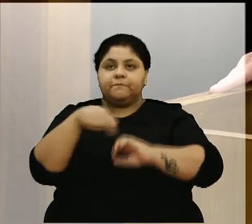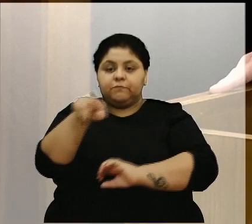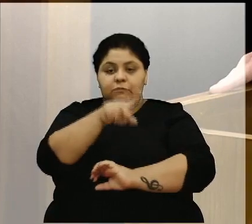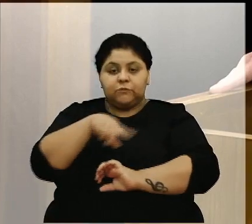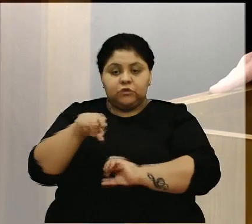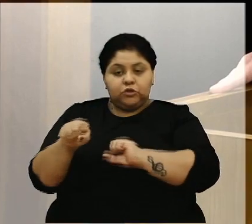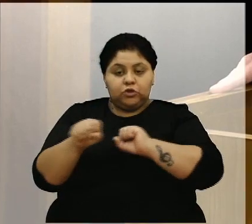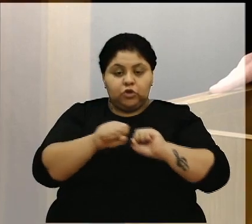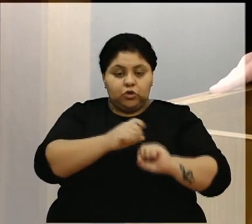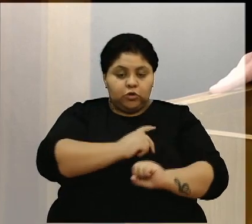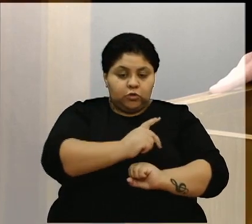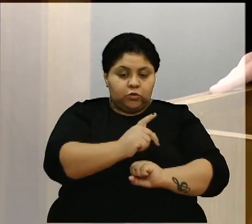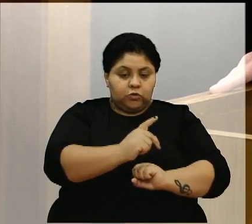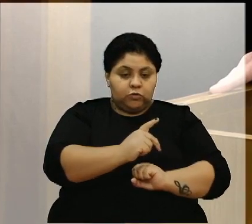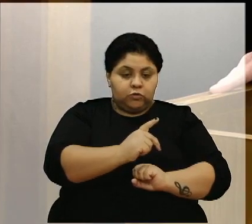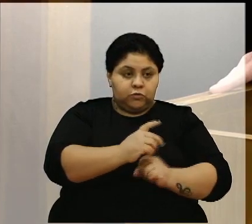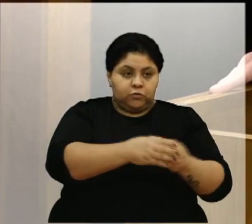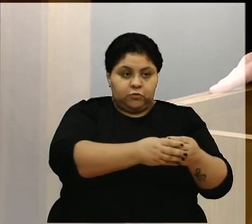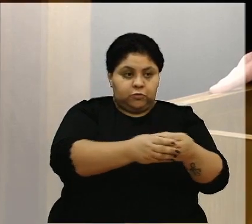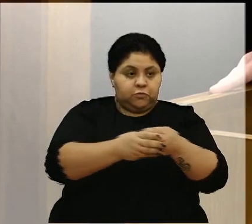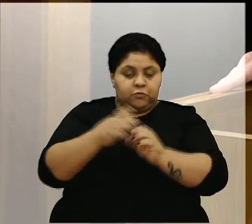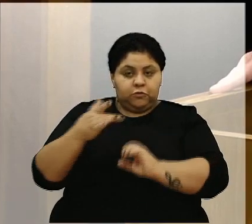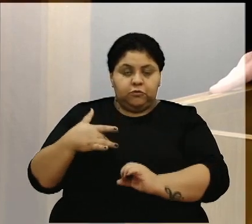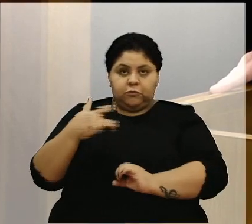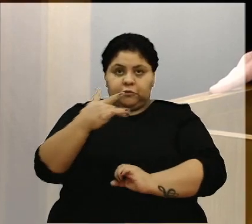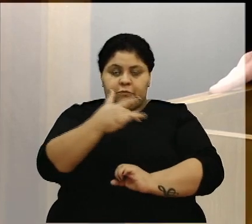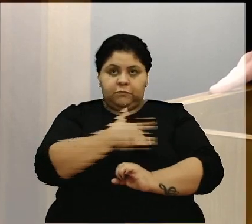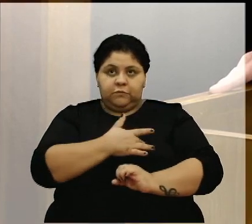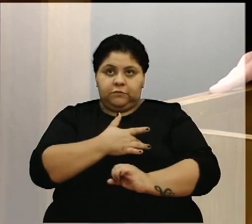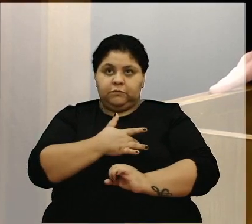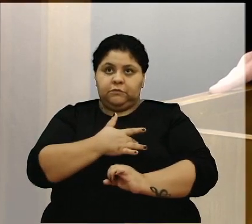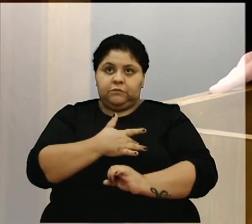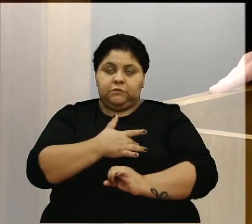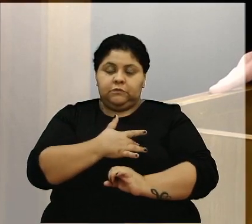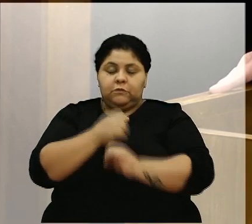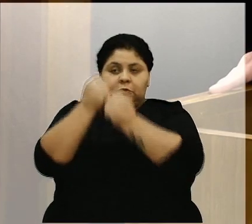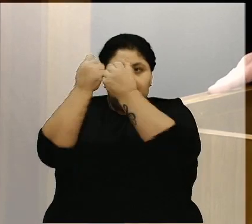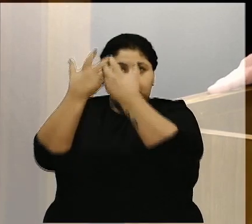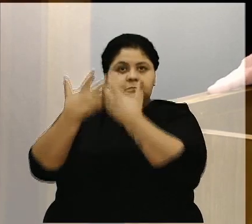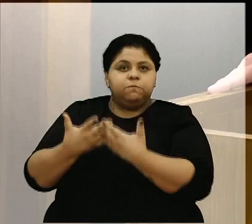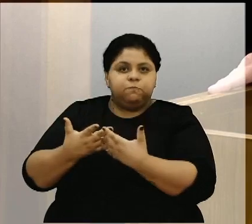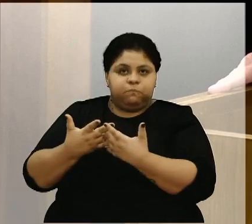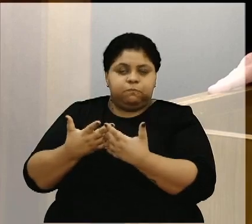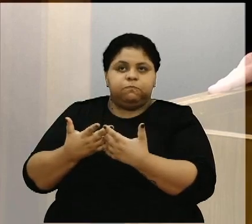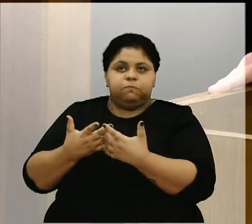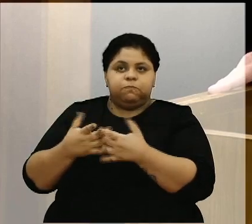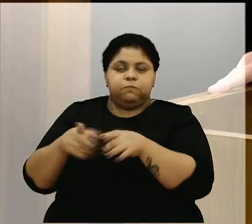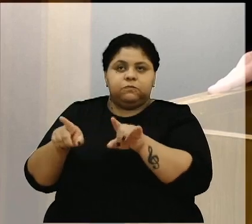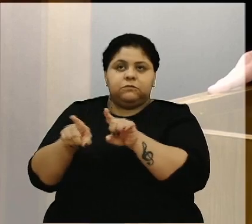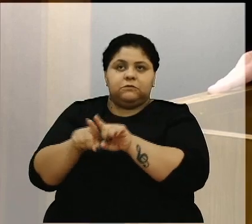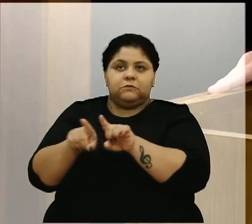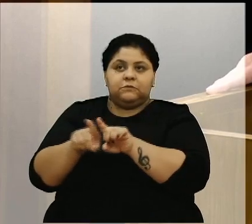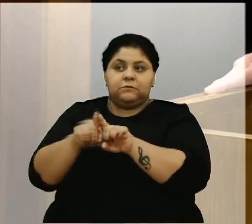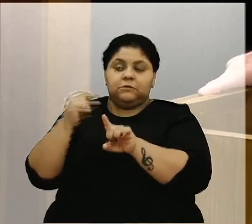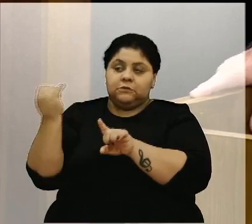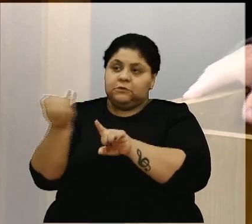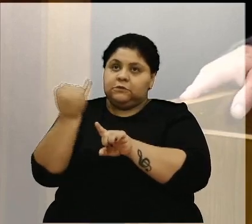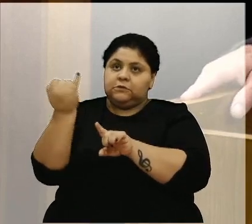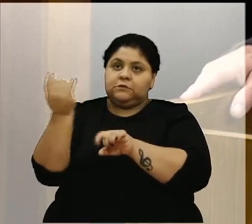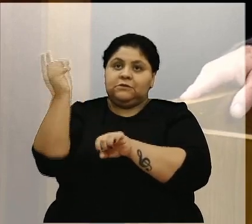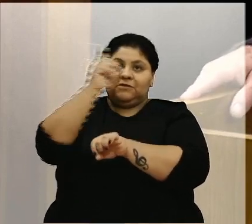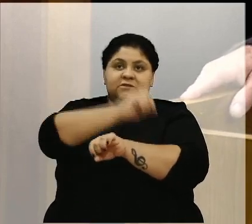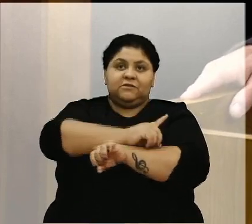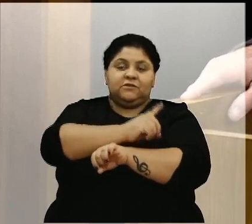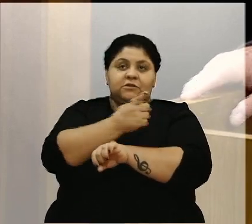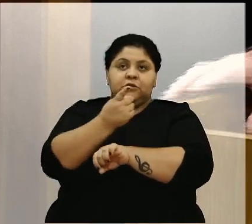como presidente da Comissão de Saúde e Comissão, tratamos, e uma data importante, o dia 12